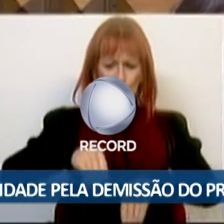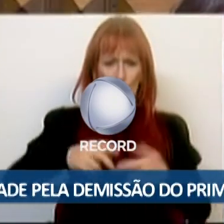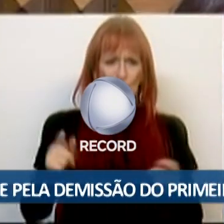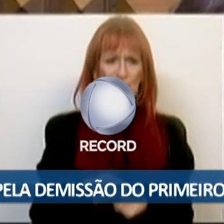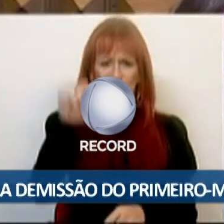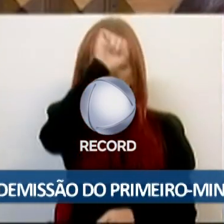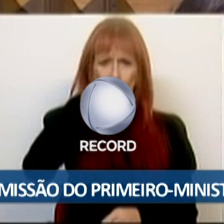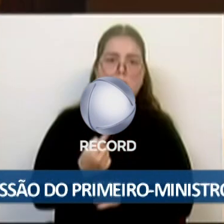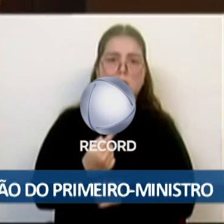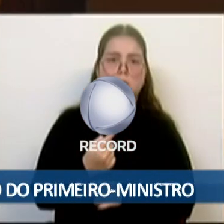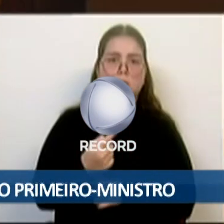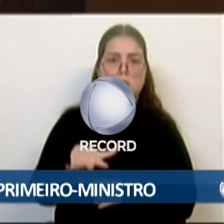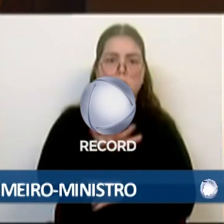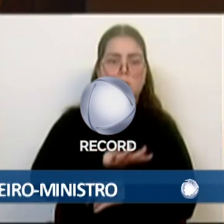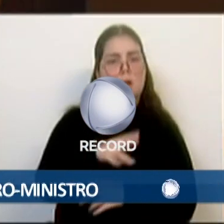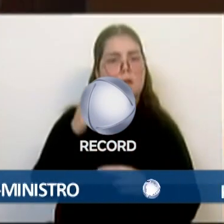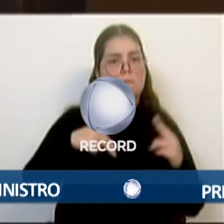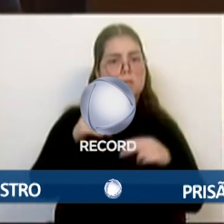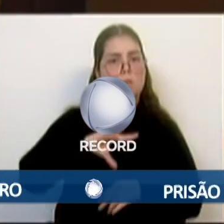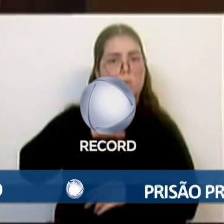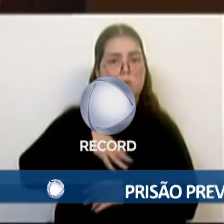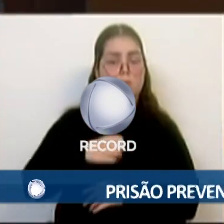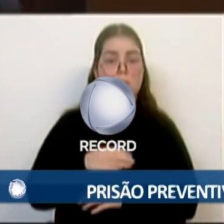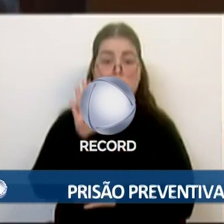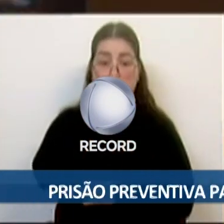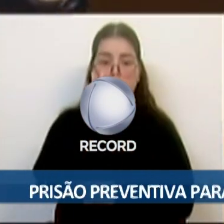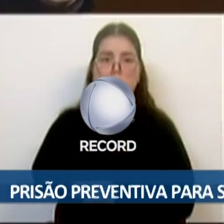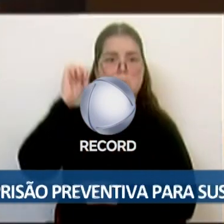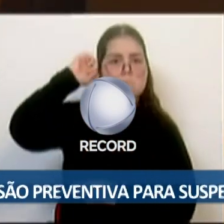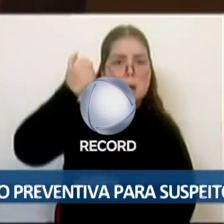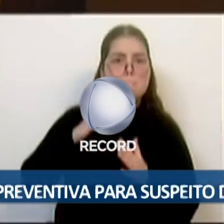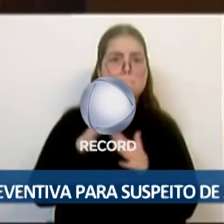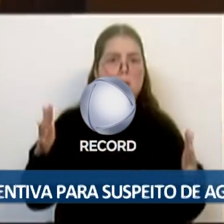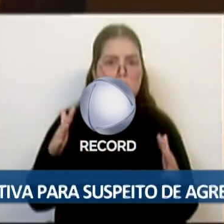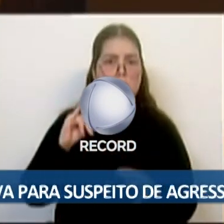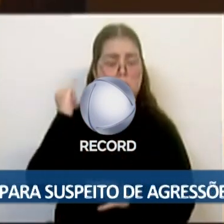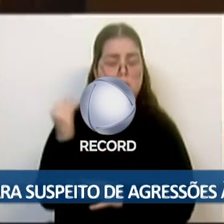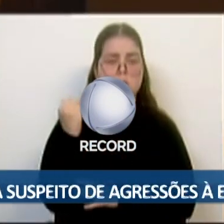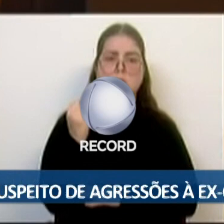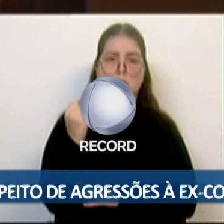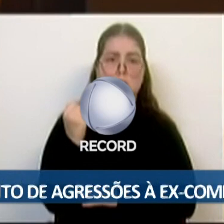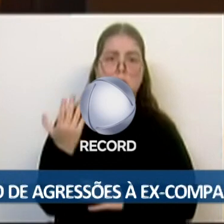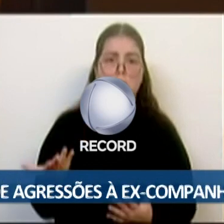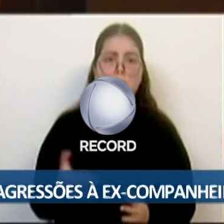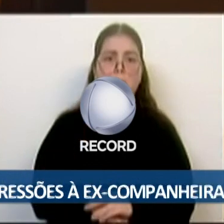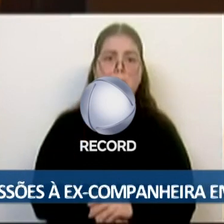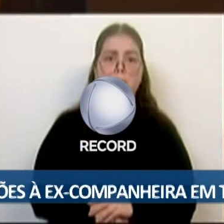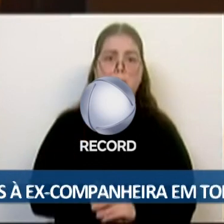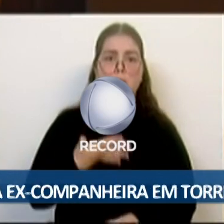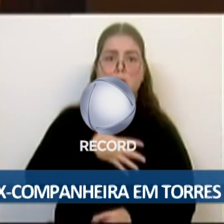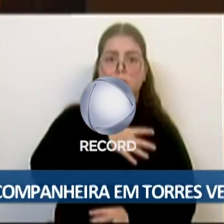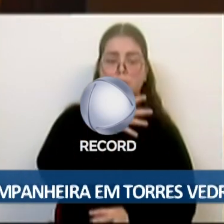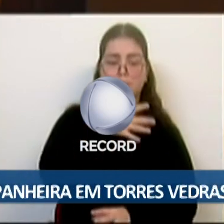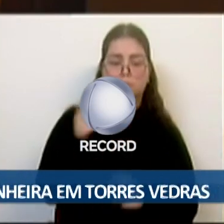Parlamento como deputado. E se houvesse maior degradação das instituições possível? No início deste debate